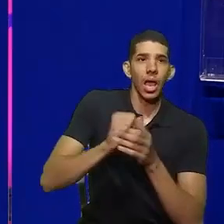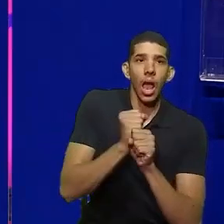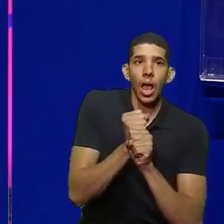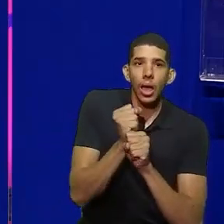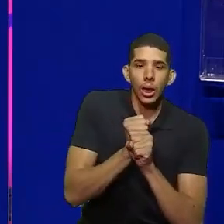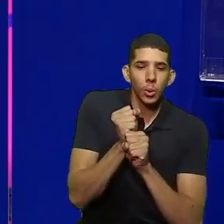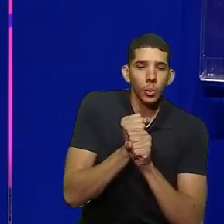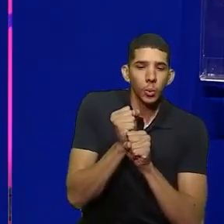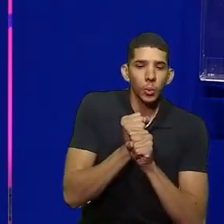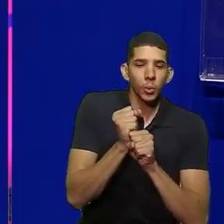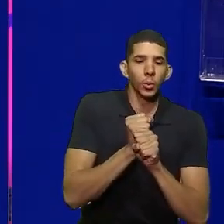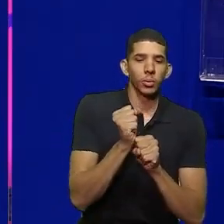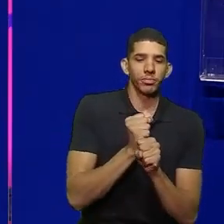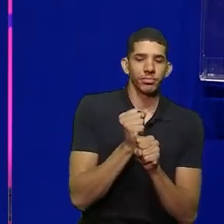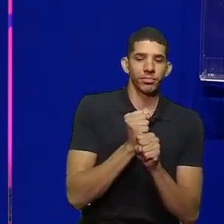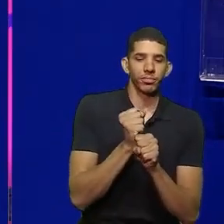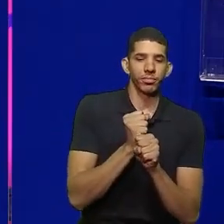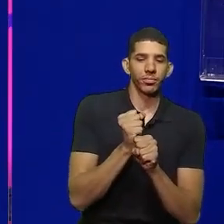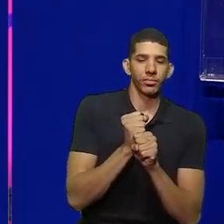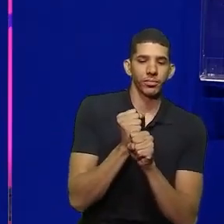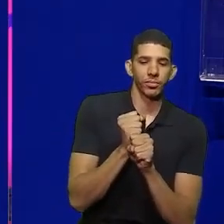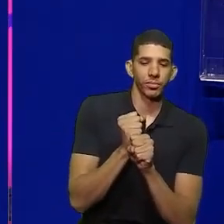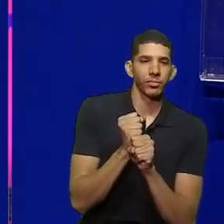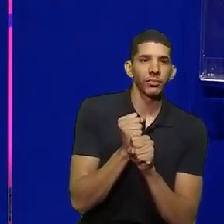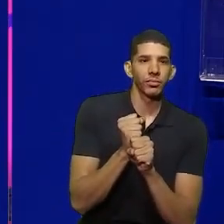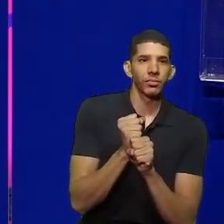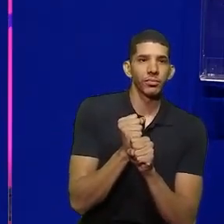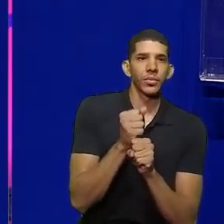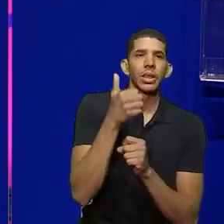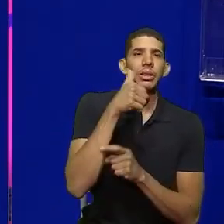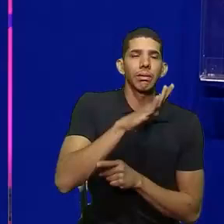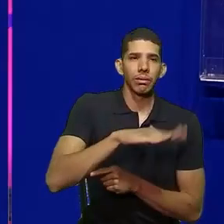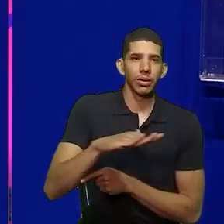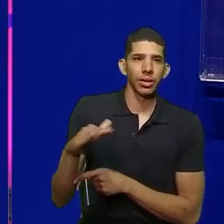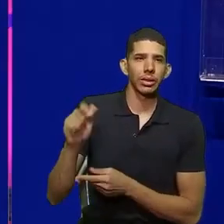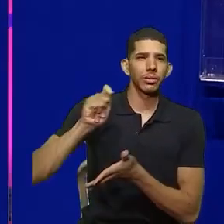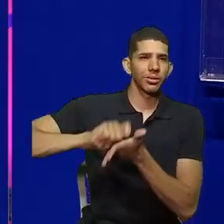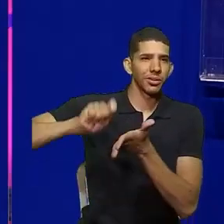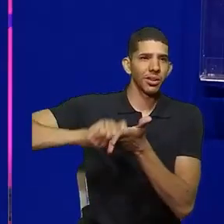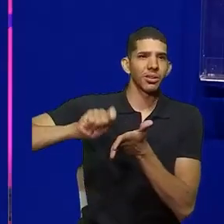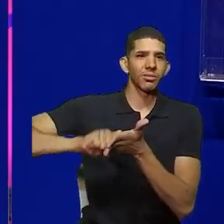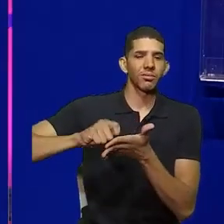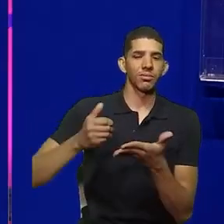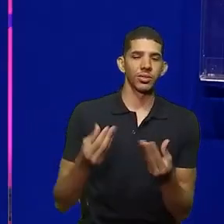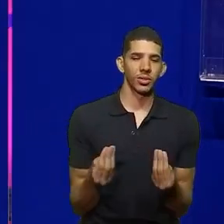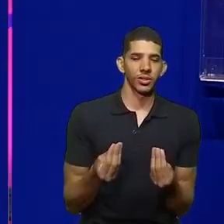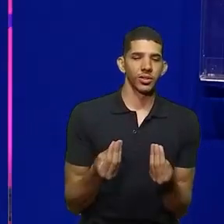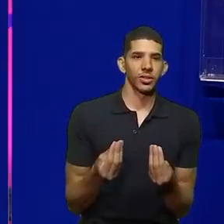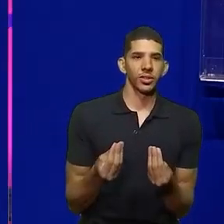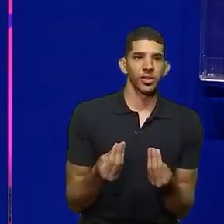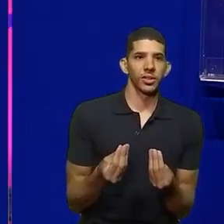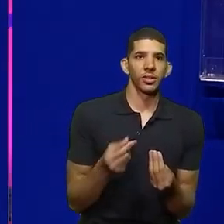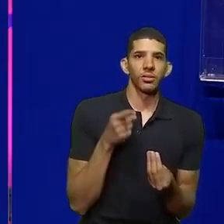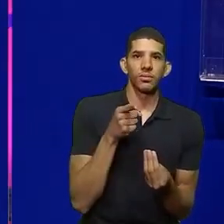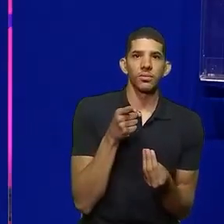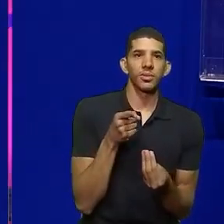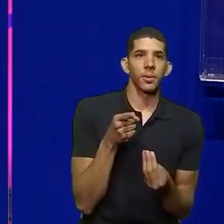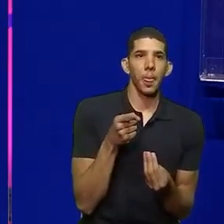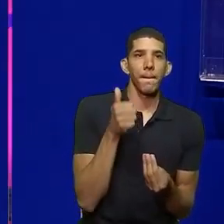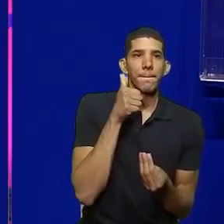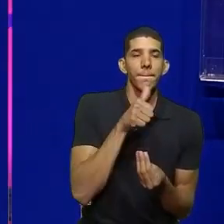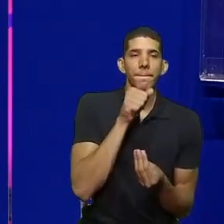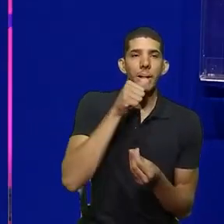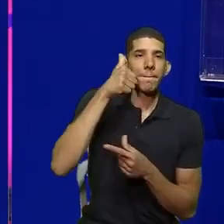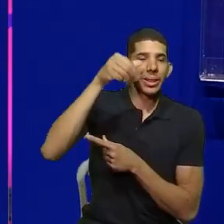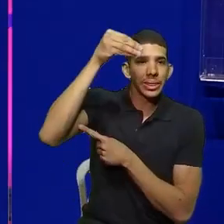livro ficou assim, uma parte é de quando eu era criança, uma parte eu falando da minha madrinha, da minha tia, porque